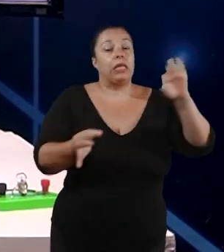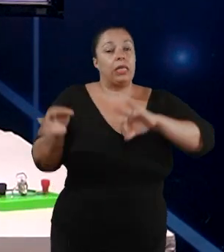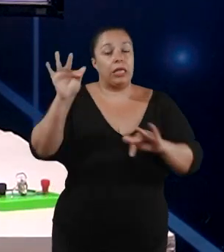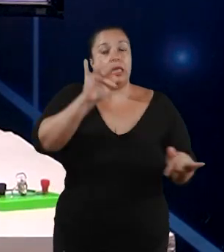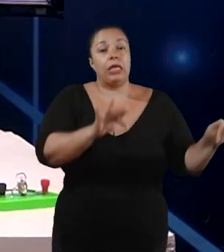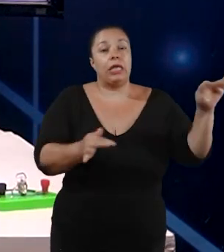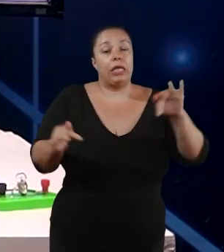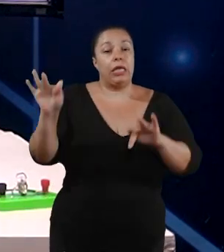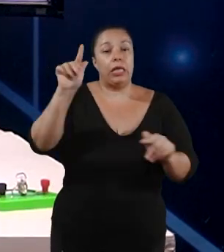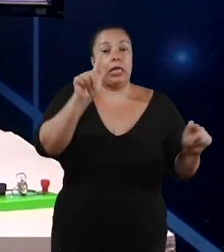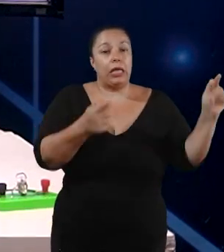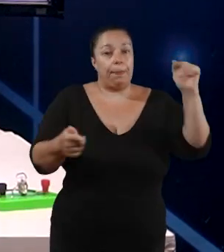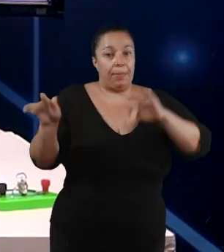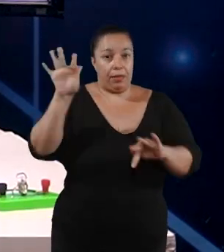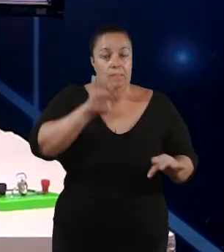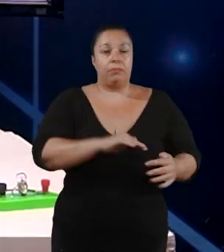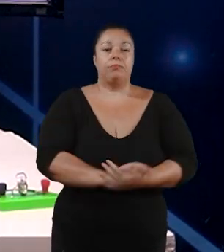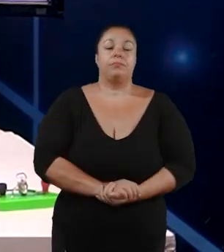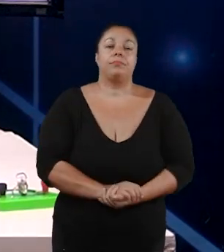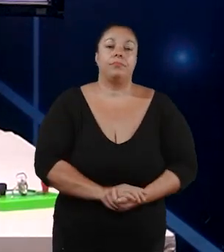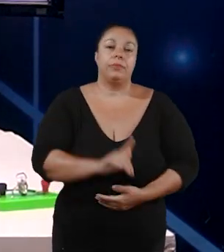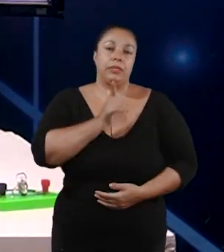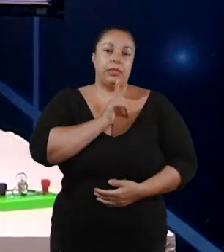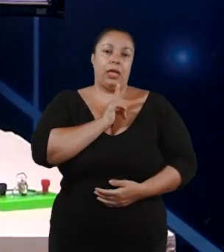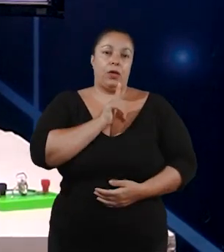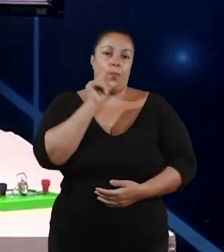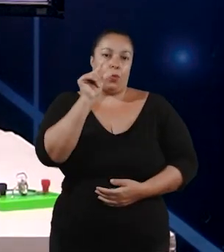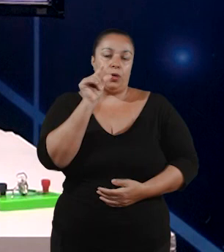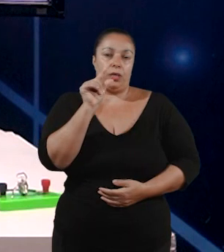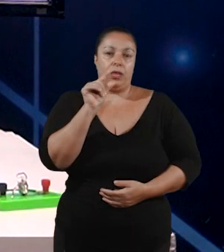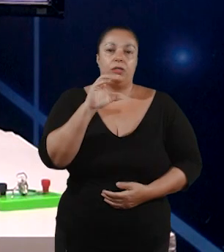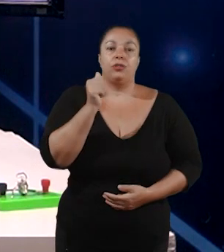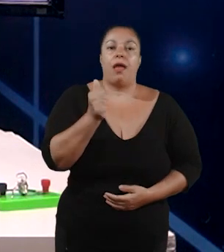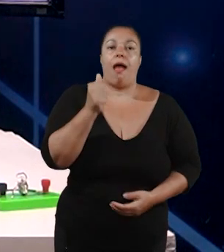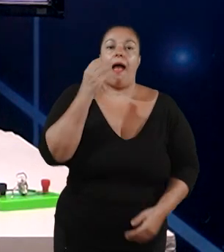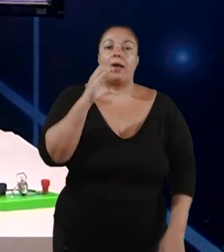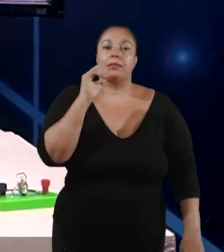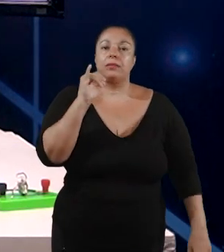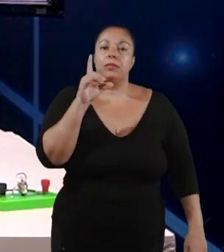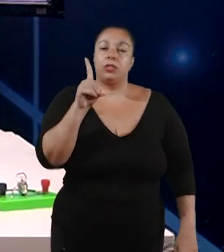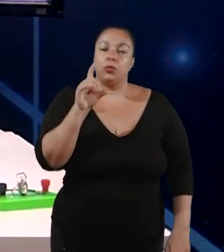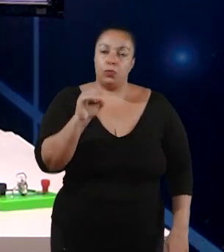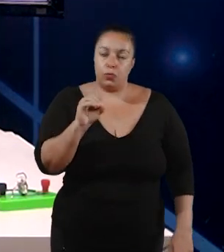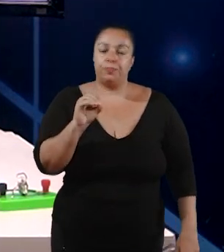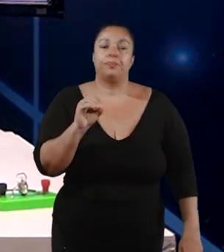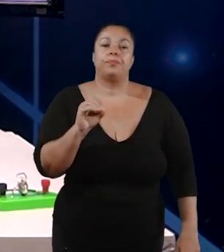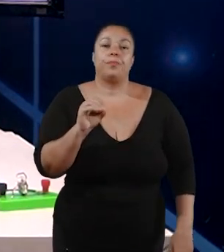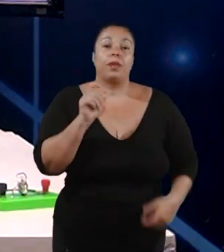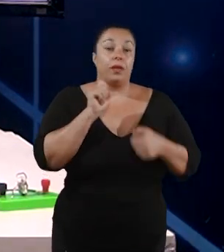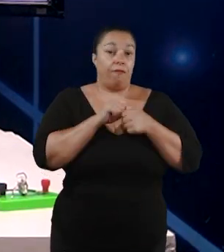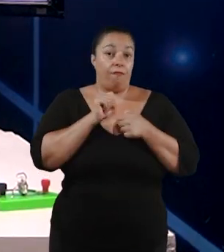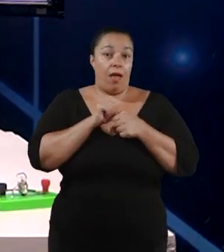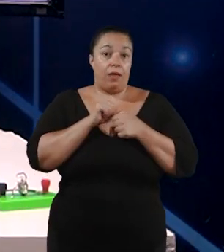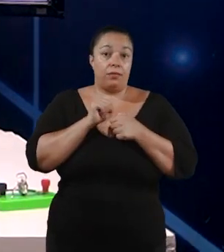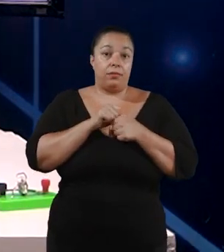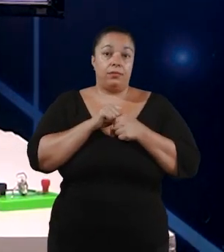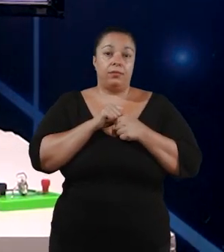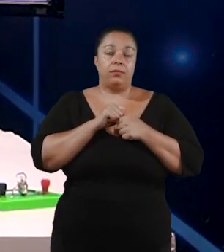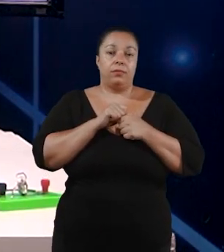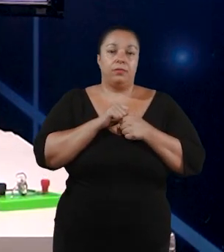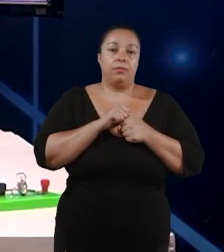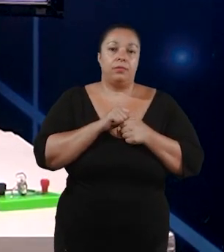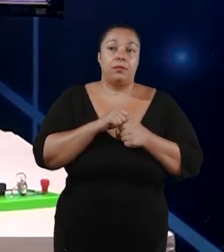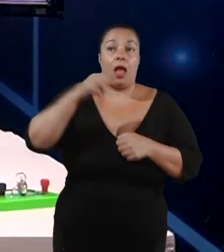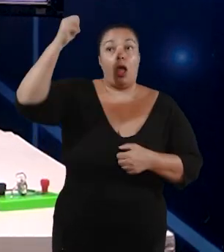da pilha, nós temos um pouquinho de ácido, né? E esse ácido faz com que